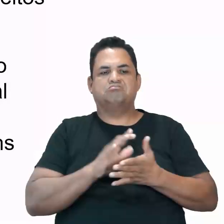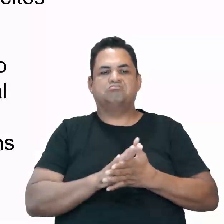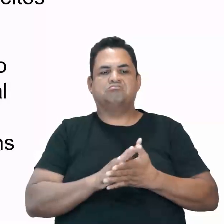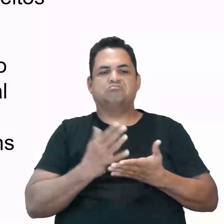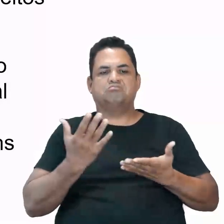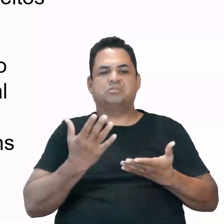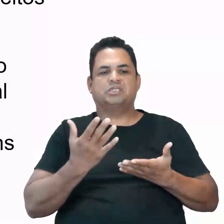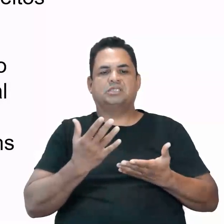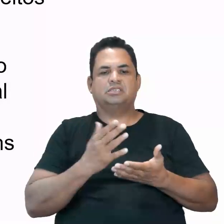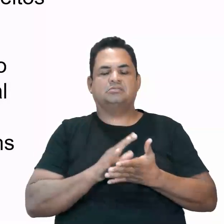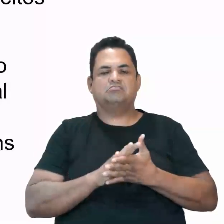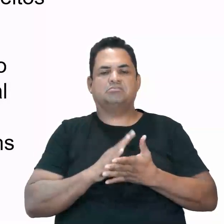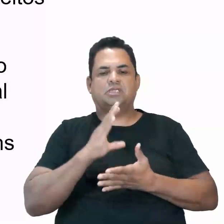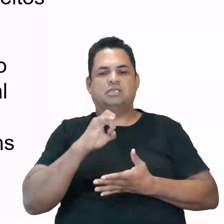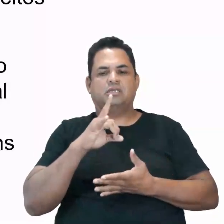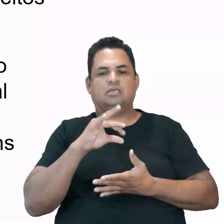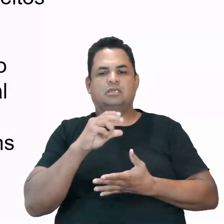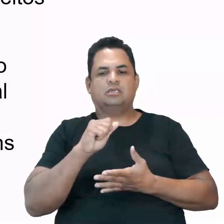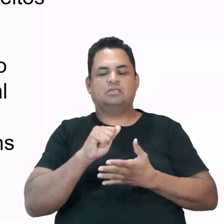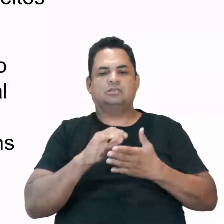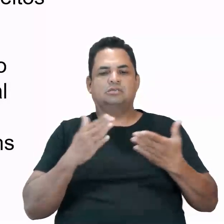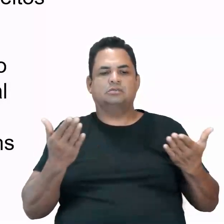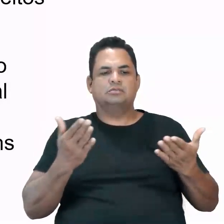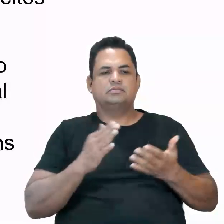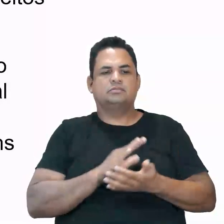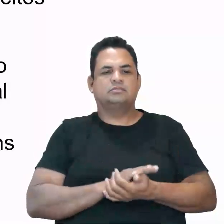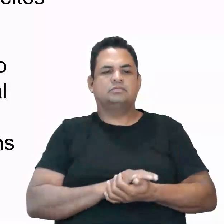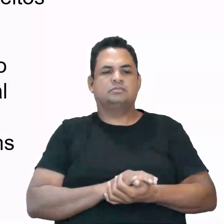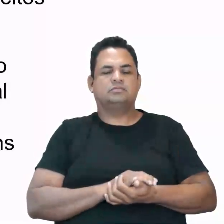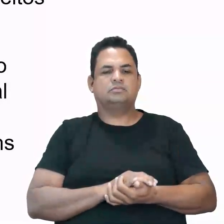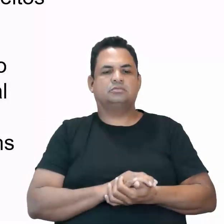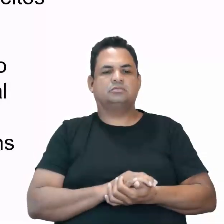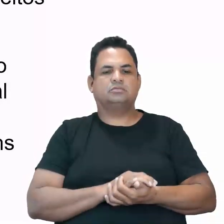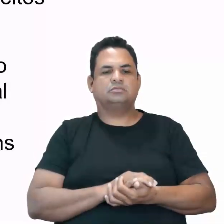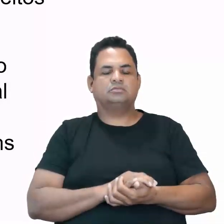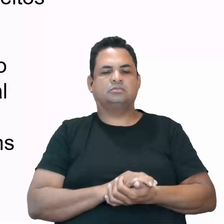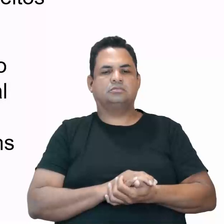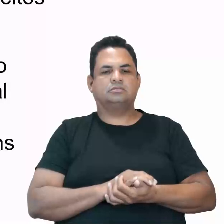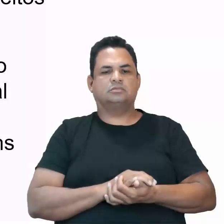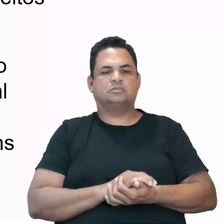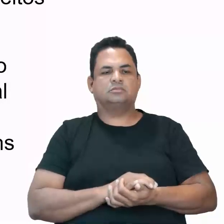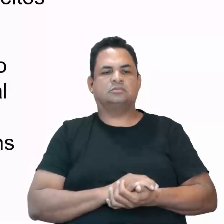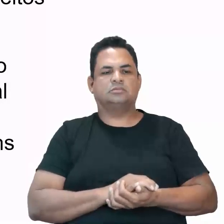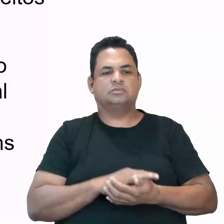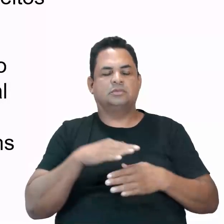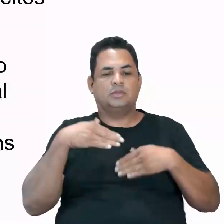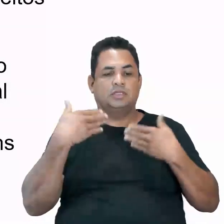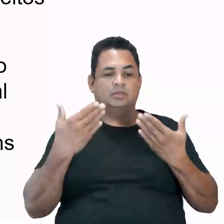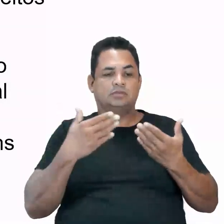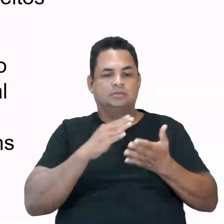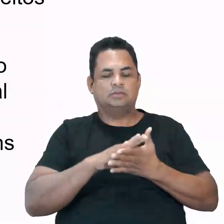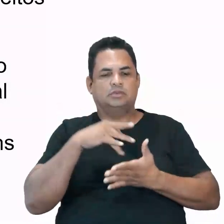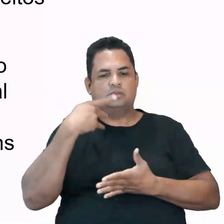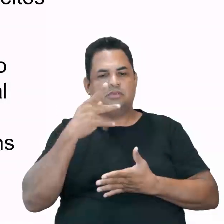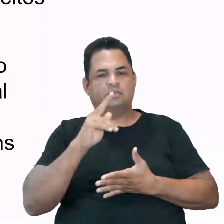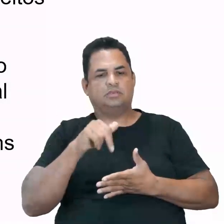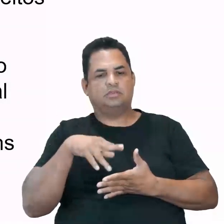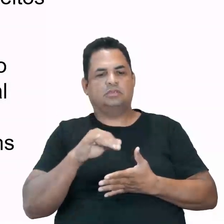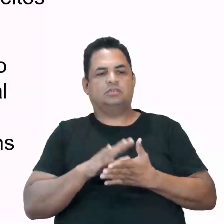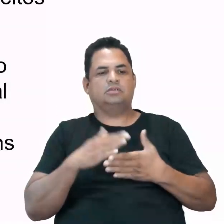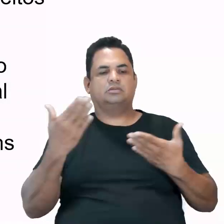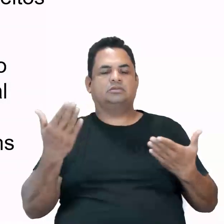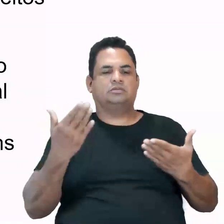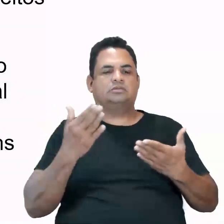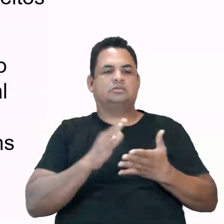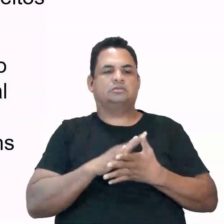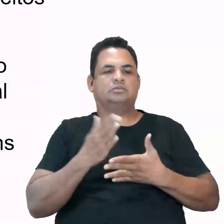elétricos, não possuem carga. Então, nós estamos falando de carga elétrica. Quando for falar de nêutron, próton, lá a